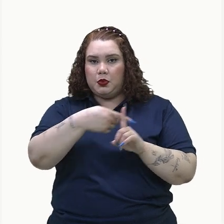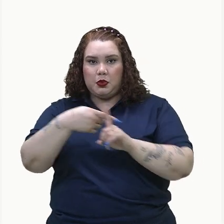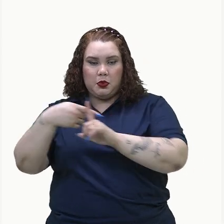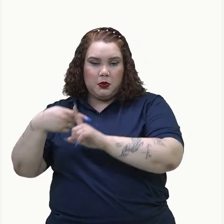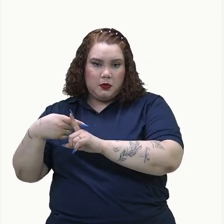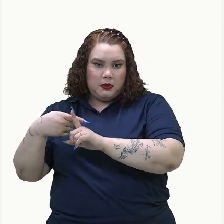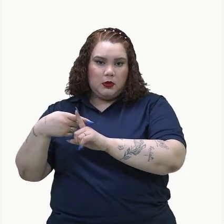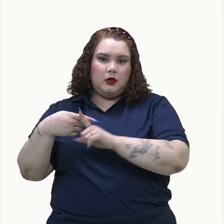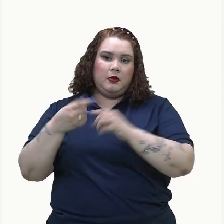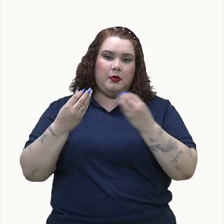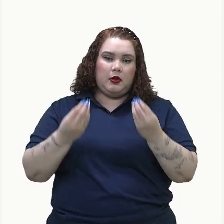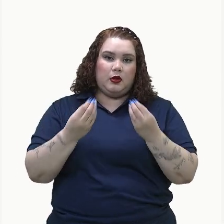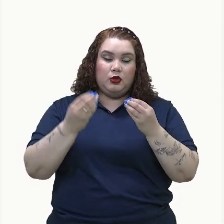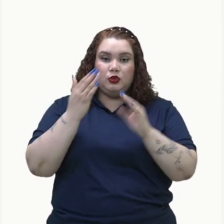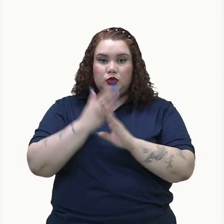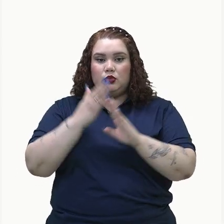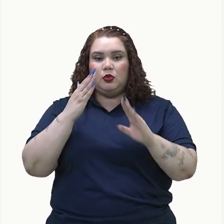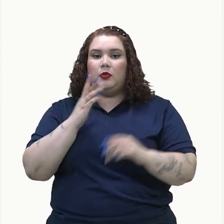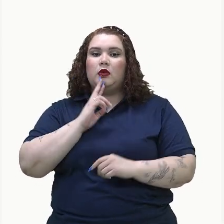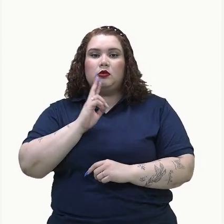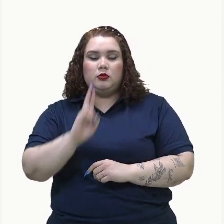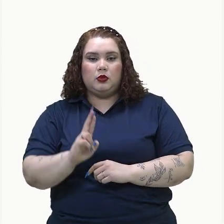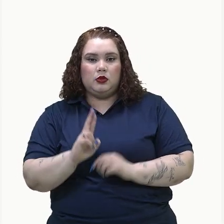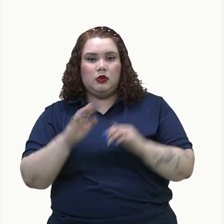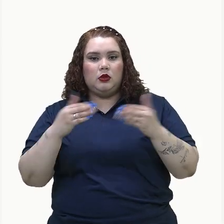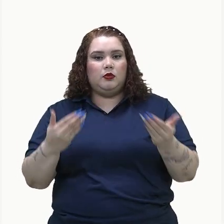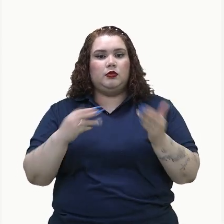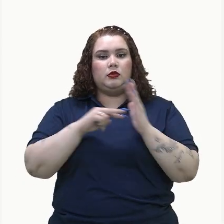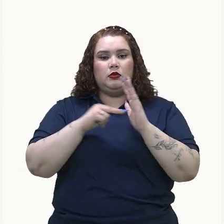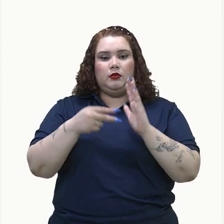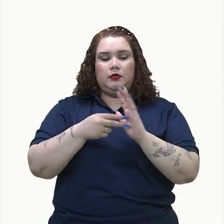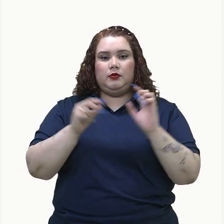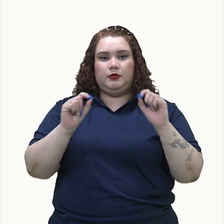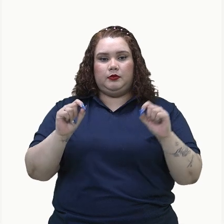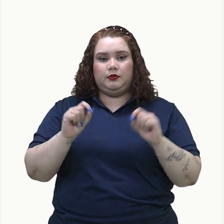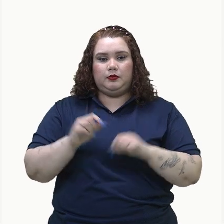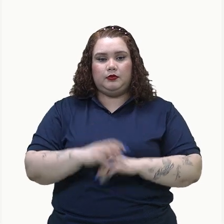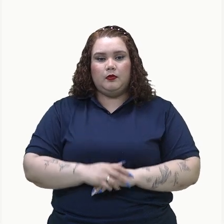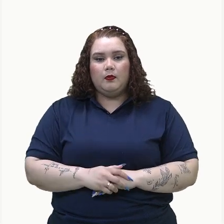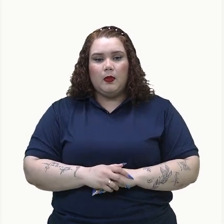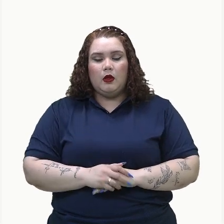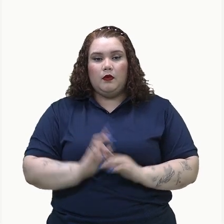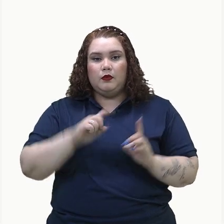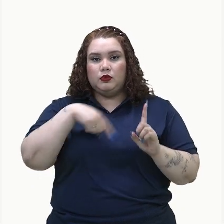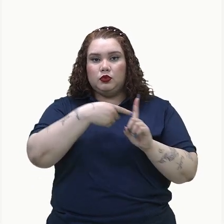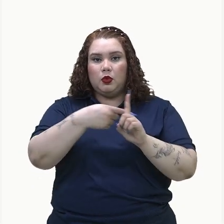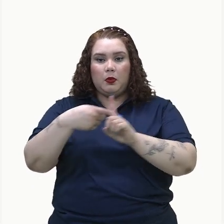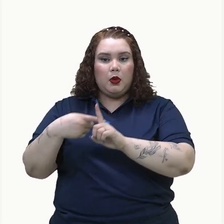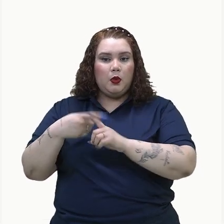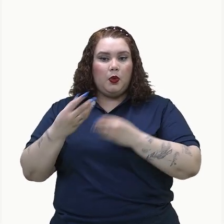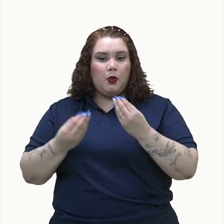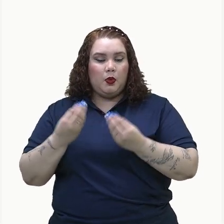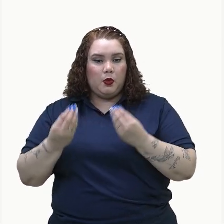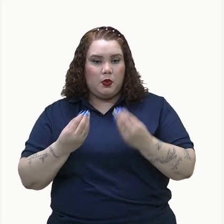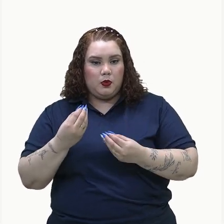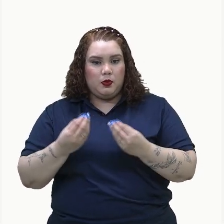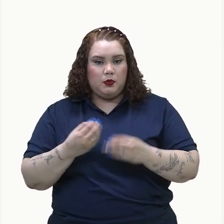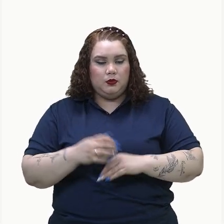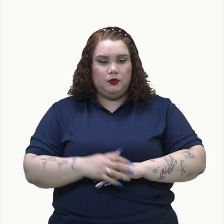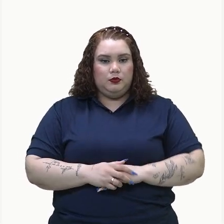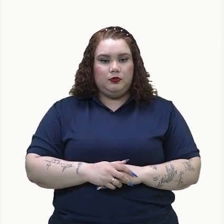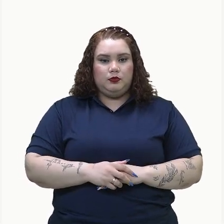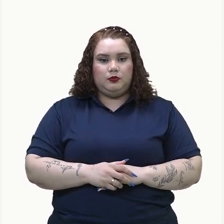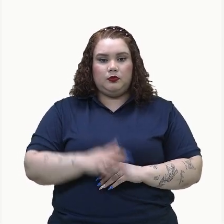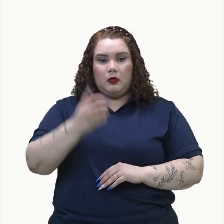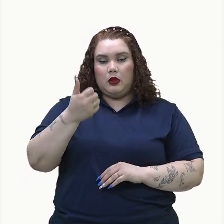parciais para que eu encontre a corrente total. Ou seja, eu vou somar aqui, para encontrar a corrente total, eu vou